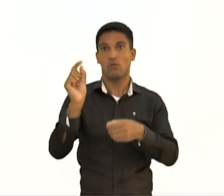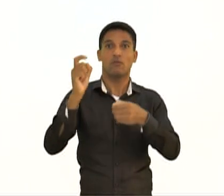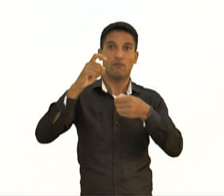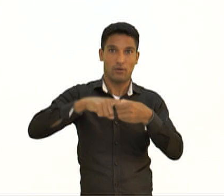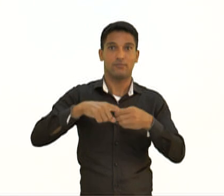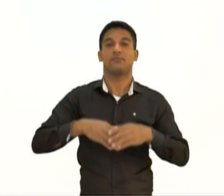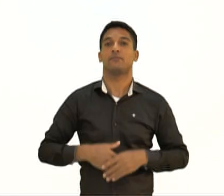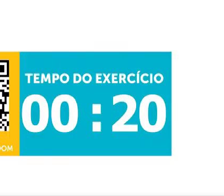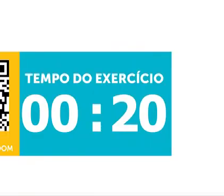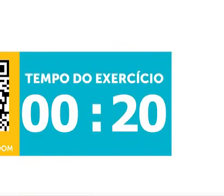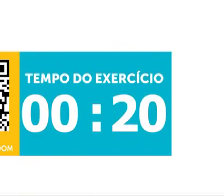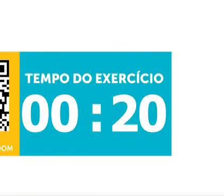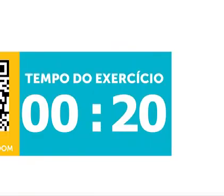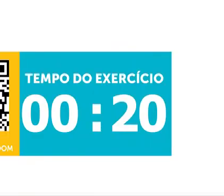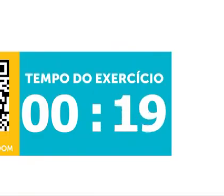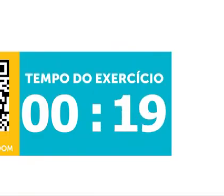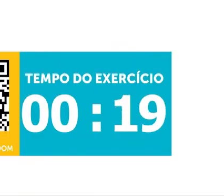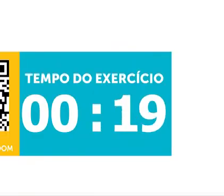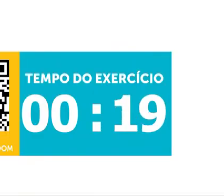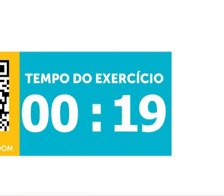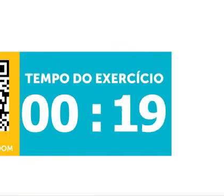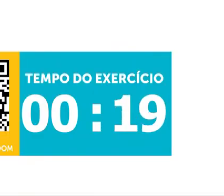tema.